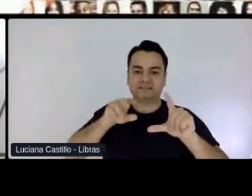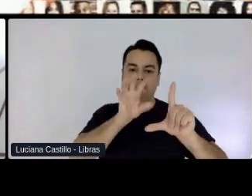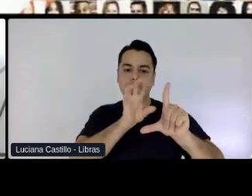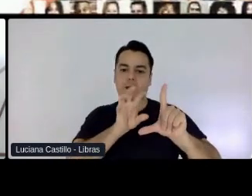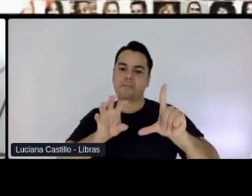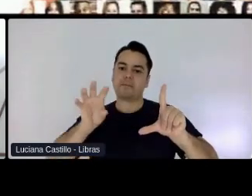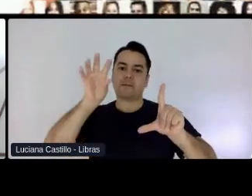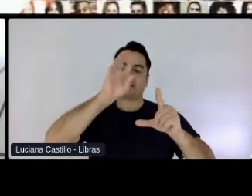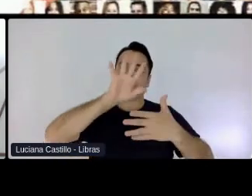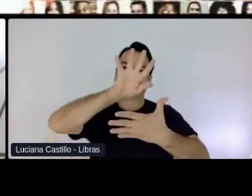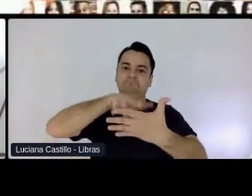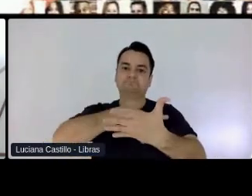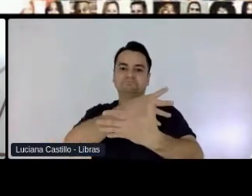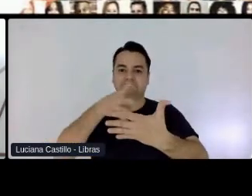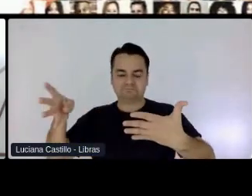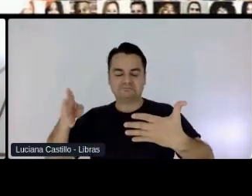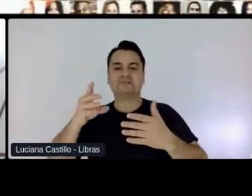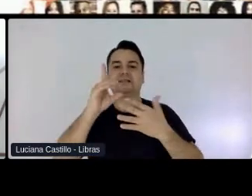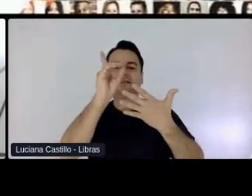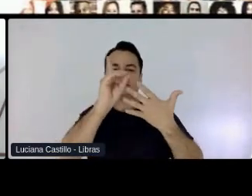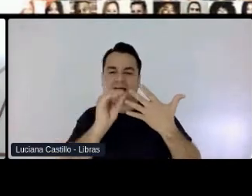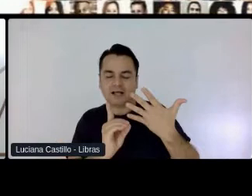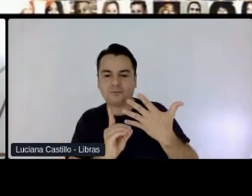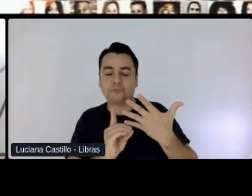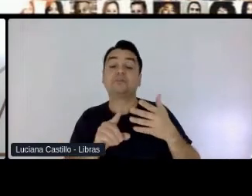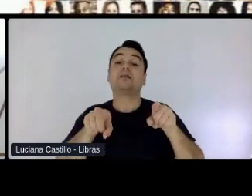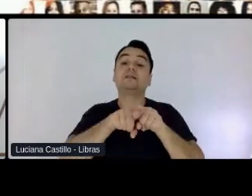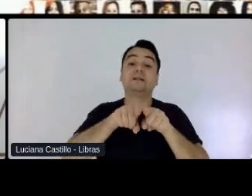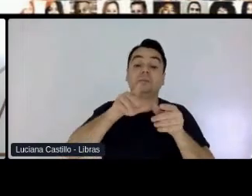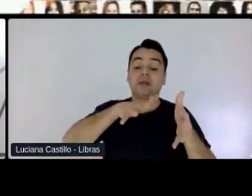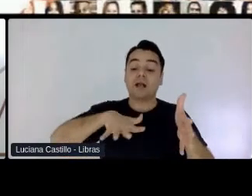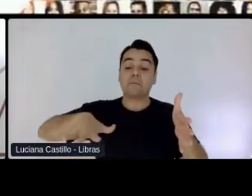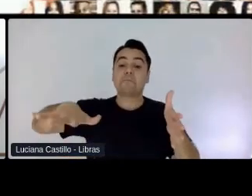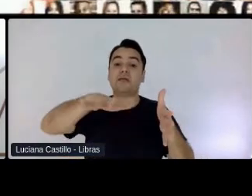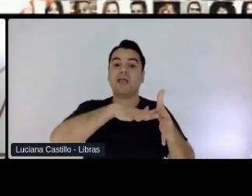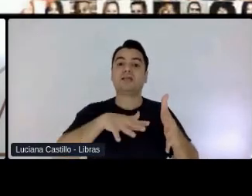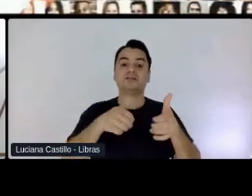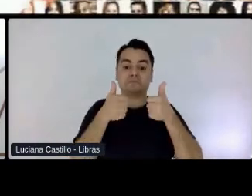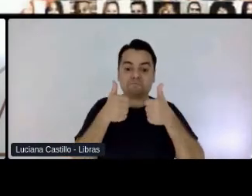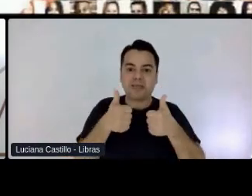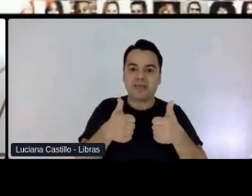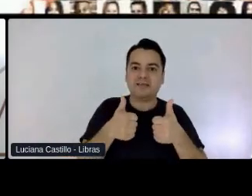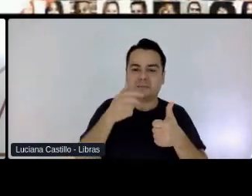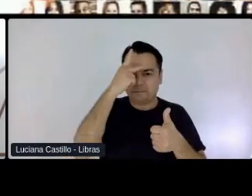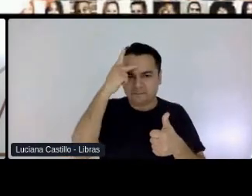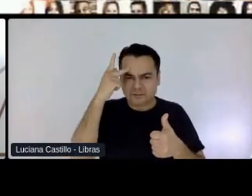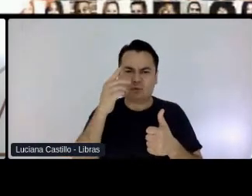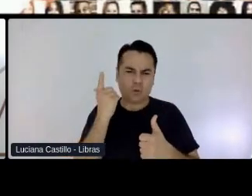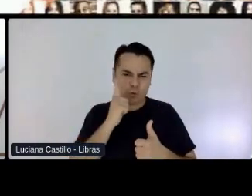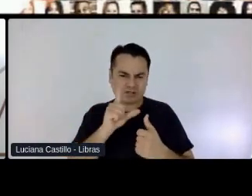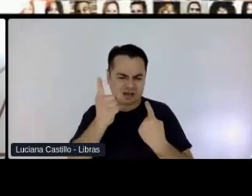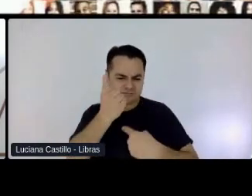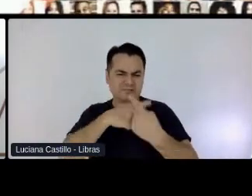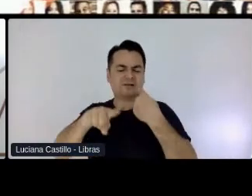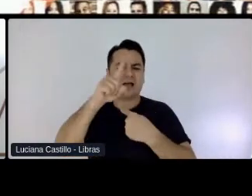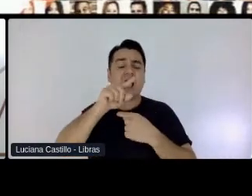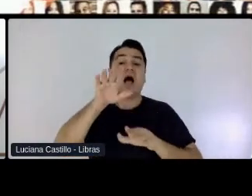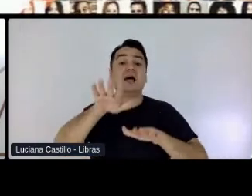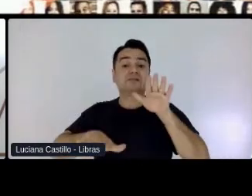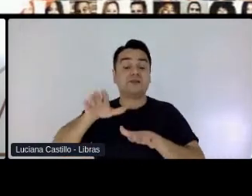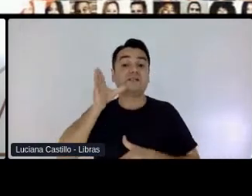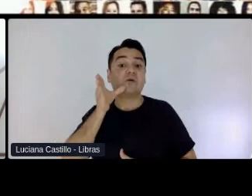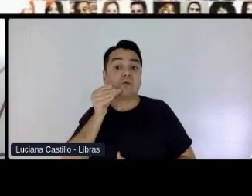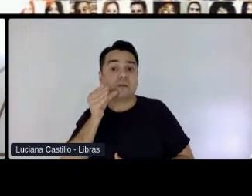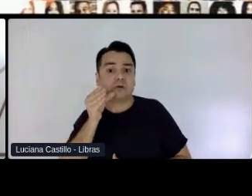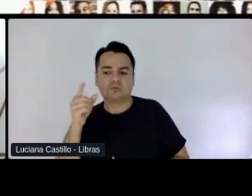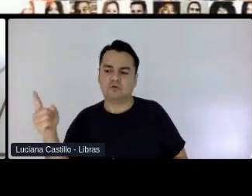ambiente do próprio colaborador, né? E a questão de ambiente saudável e receptivo. Então, a gente consegue avaliar isso pelo tempo que o colaborador quer ficar